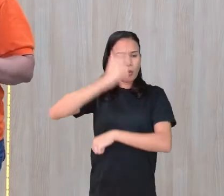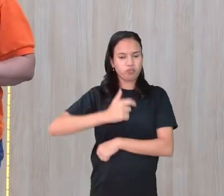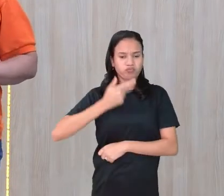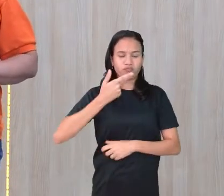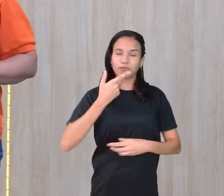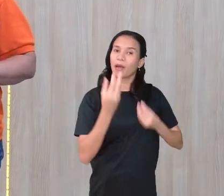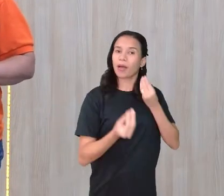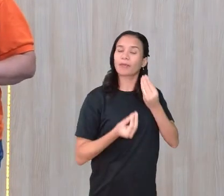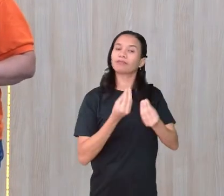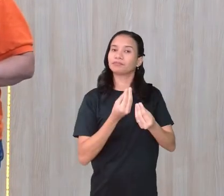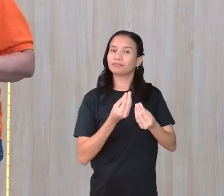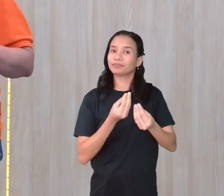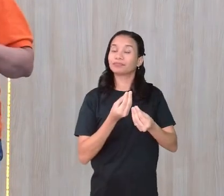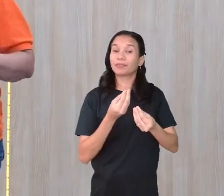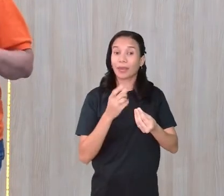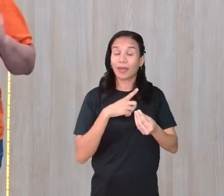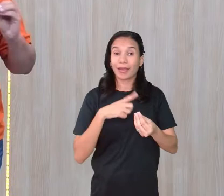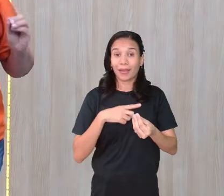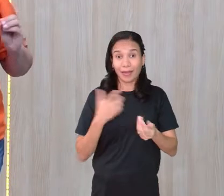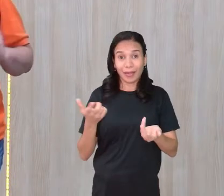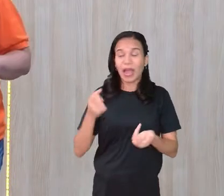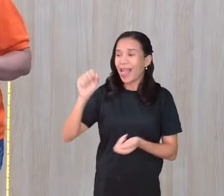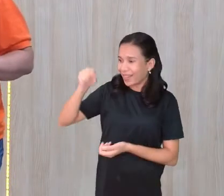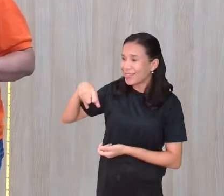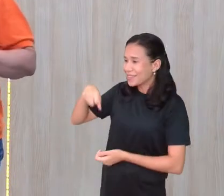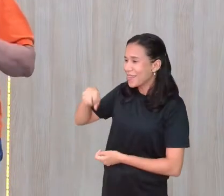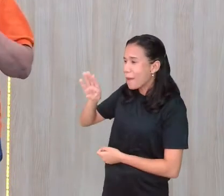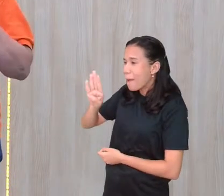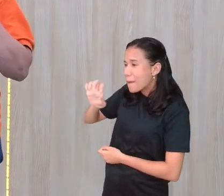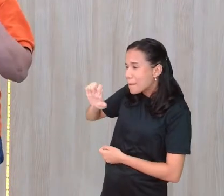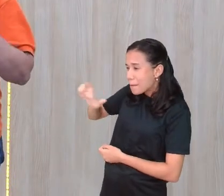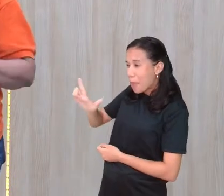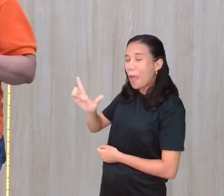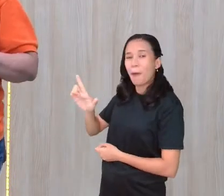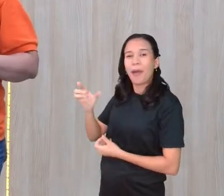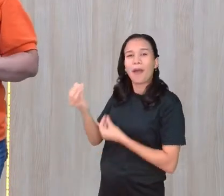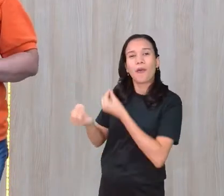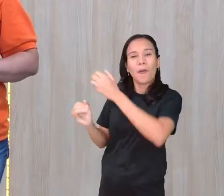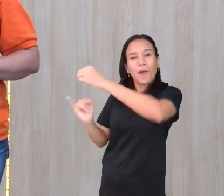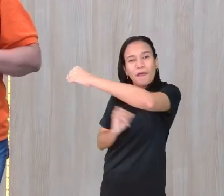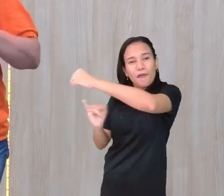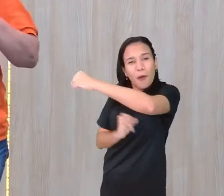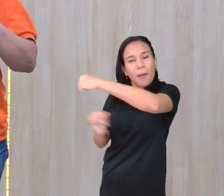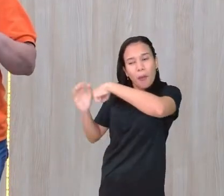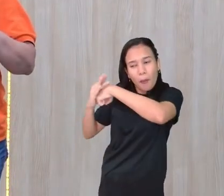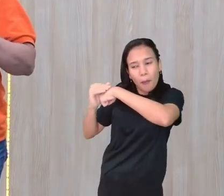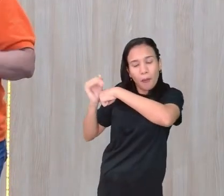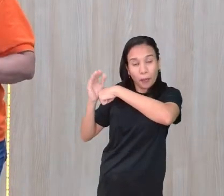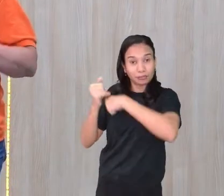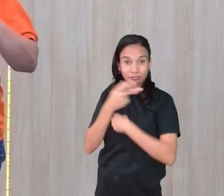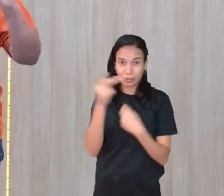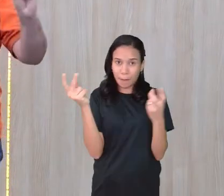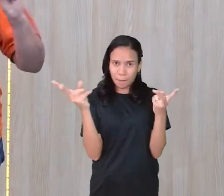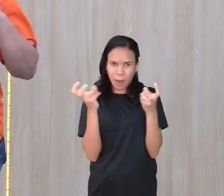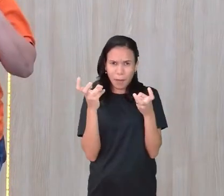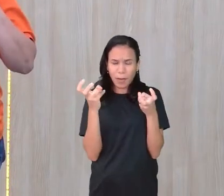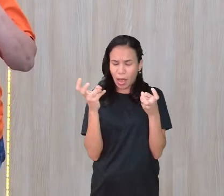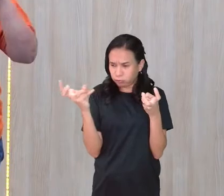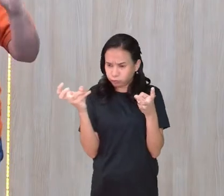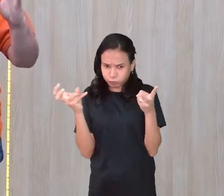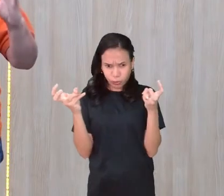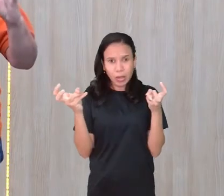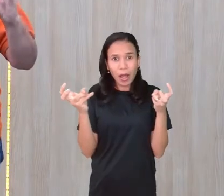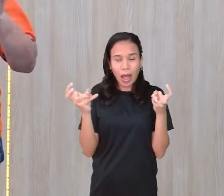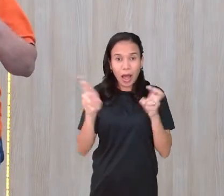é uma linguagem formal. Quando eu falo sim, Bel, uma linguagem informal. Vocês percebem aí a inferência do texto?